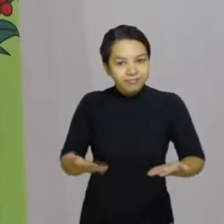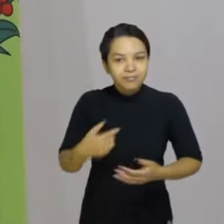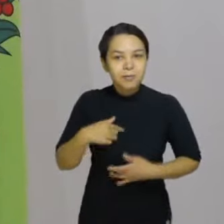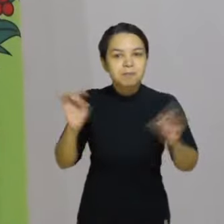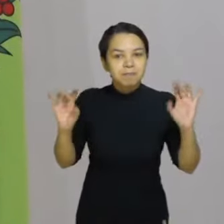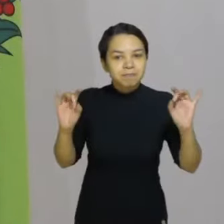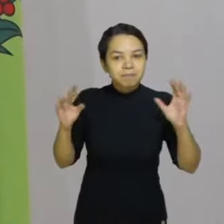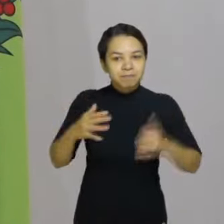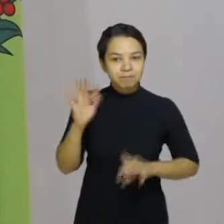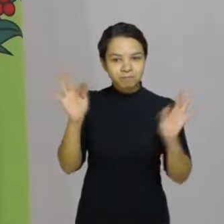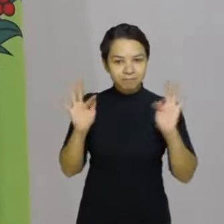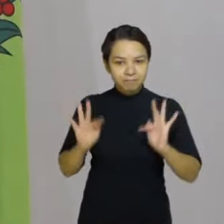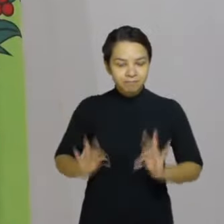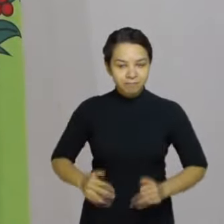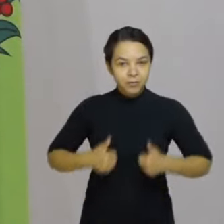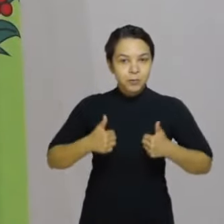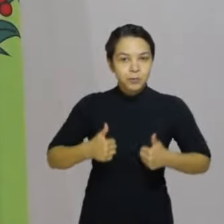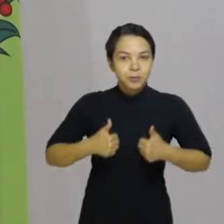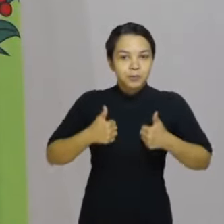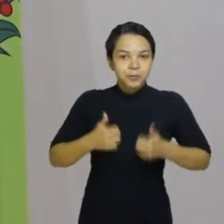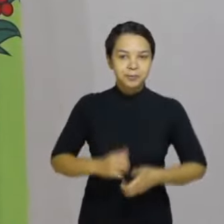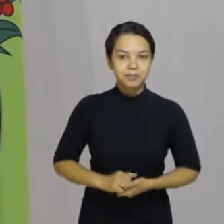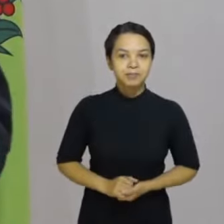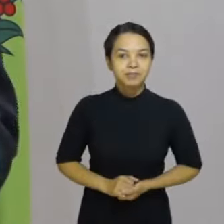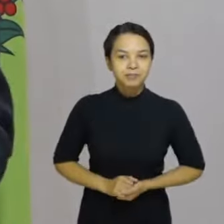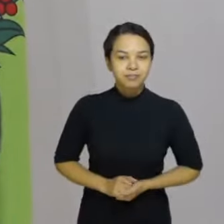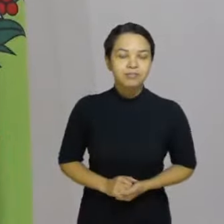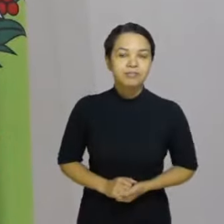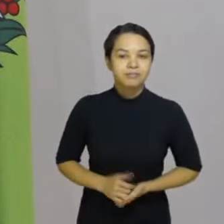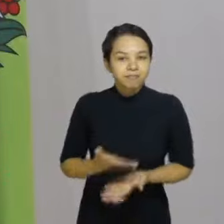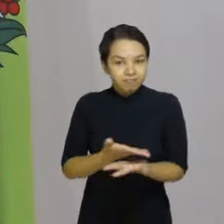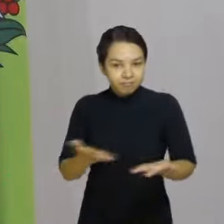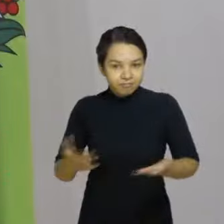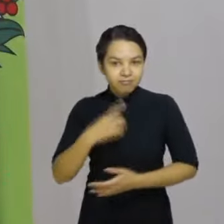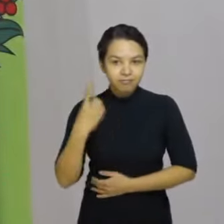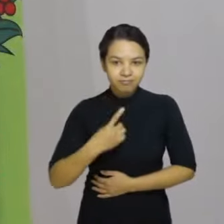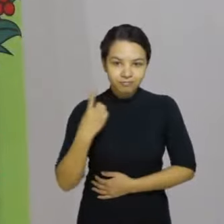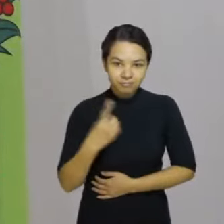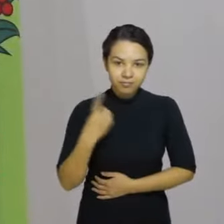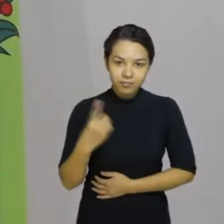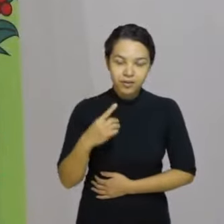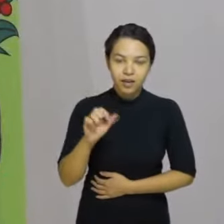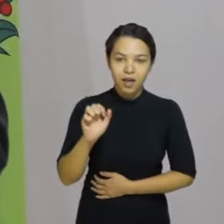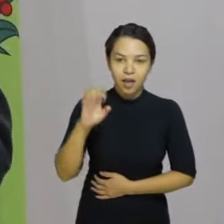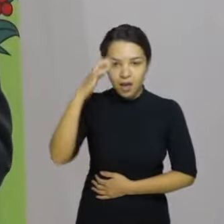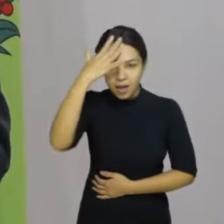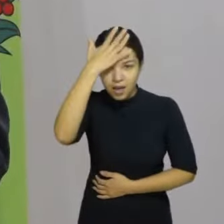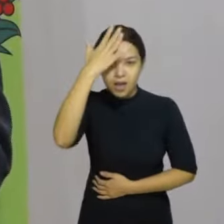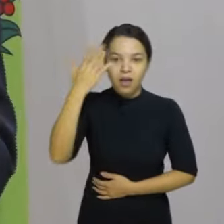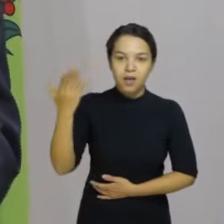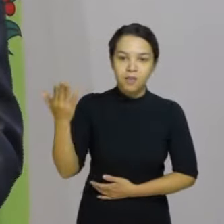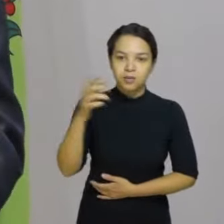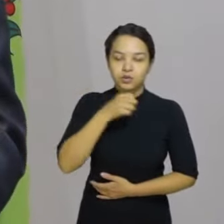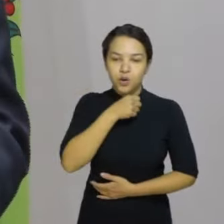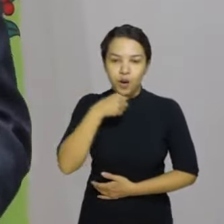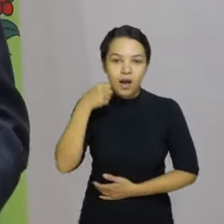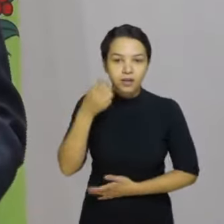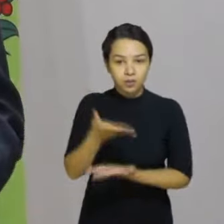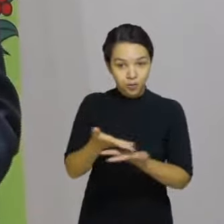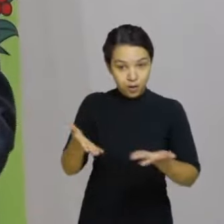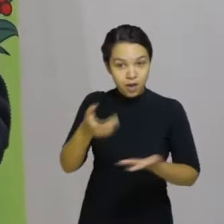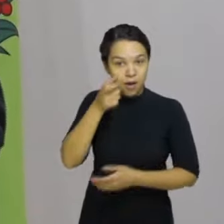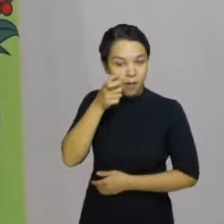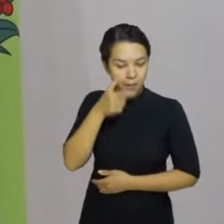e orgulhoso, genuinamente. Meus queridos colegas, deputado Emerson, deputado Sorato, todos aqueles que nos acompanham em